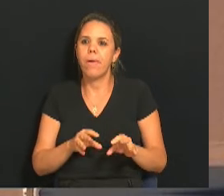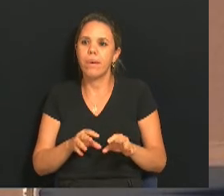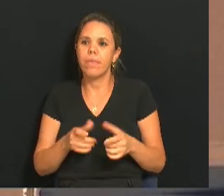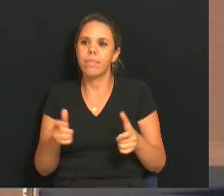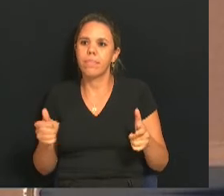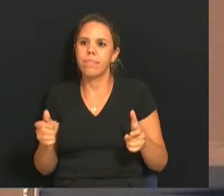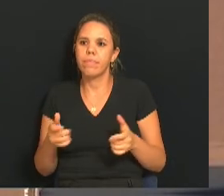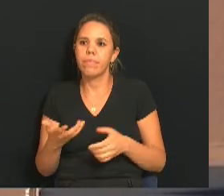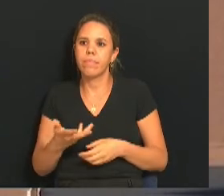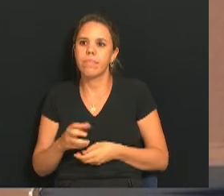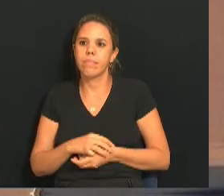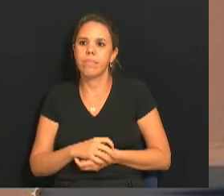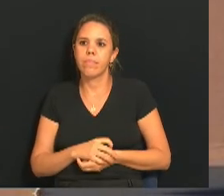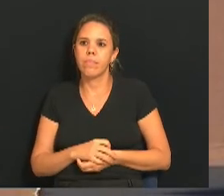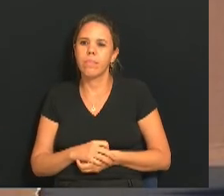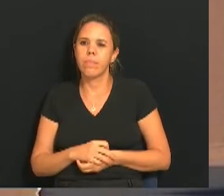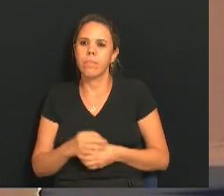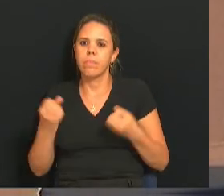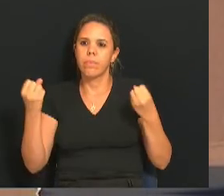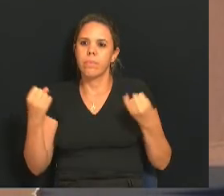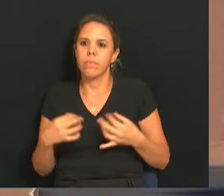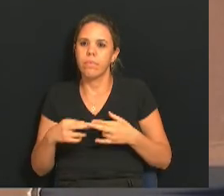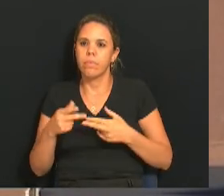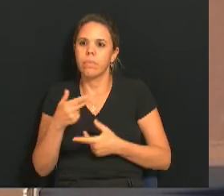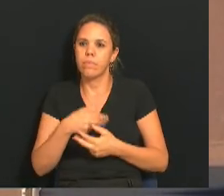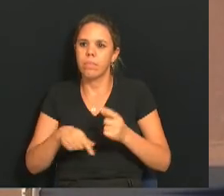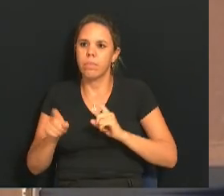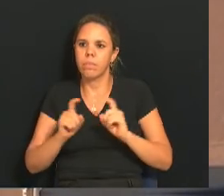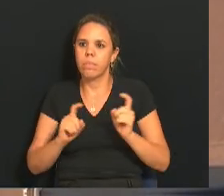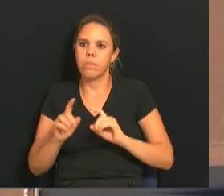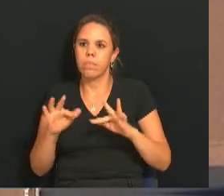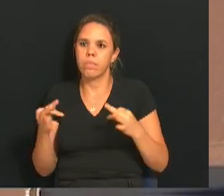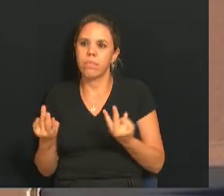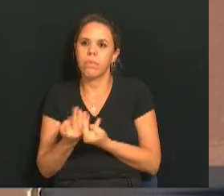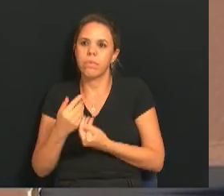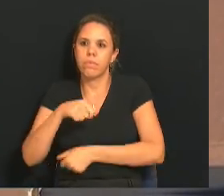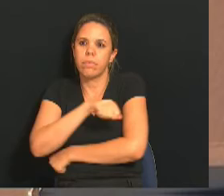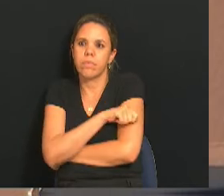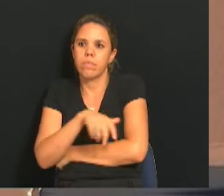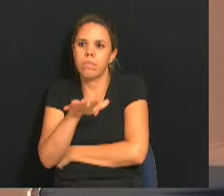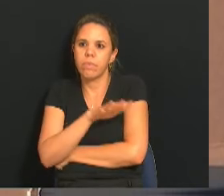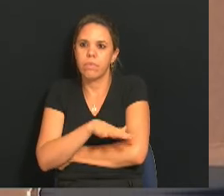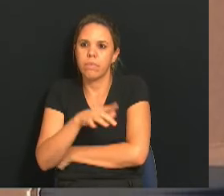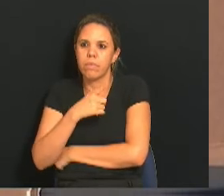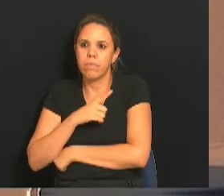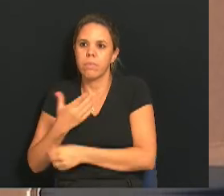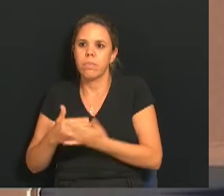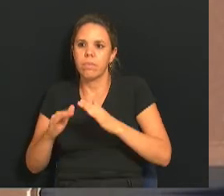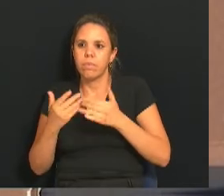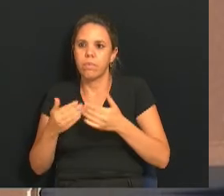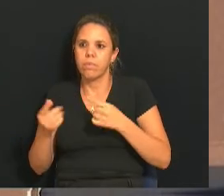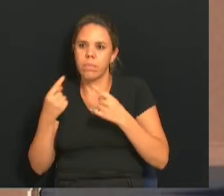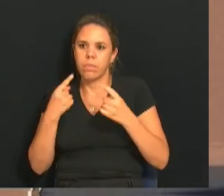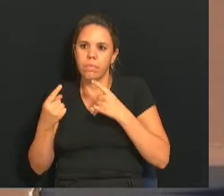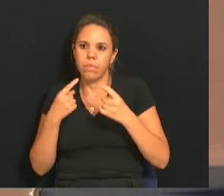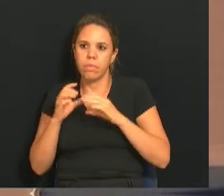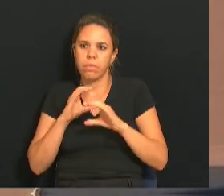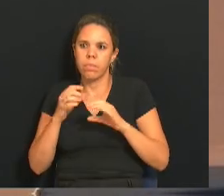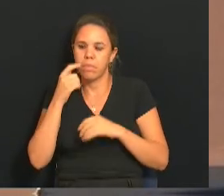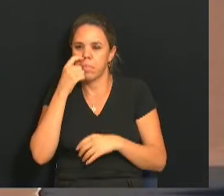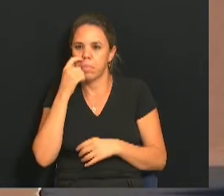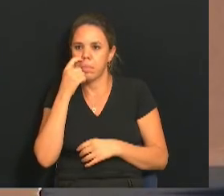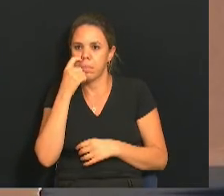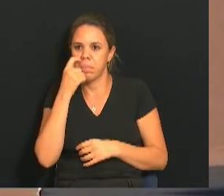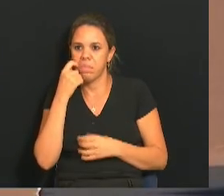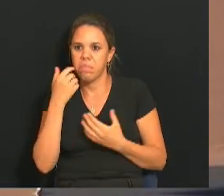democrático, conforme foi relatado em diversas reuniões com pais e mães de alunos. Vimos uma escola aberta ao diálogo com a comunidade escolar